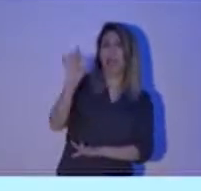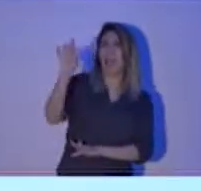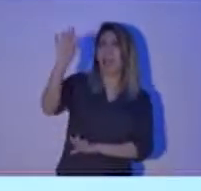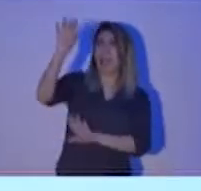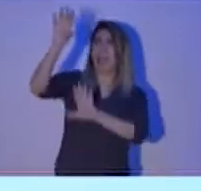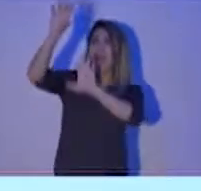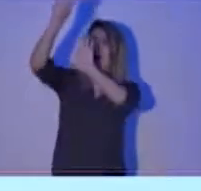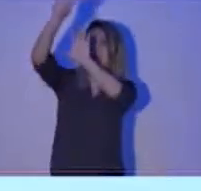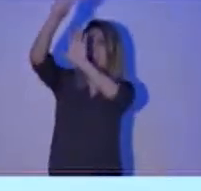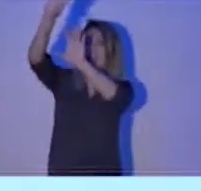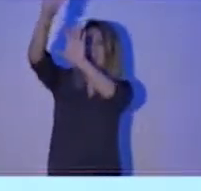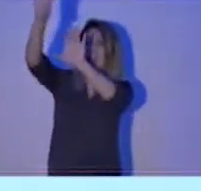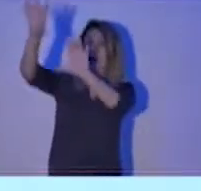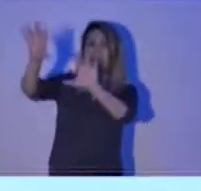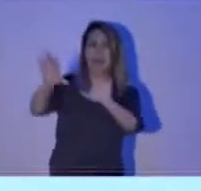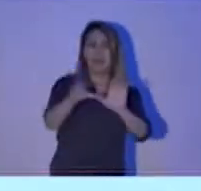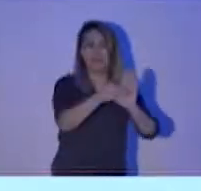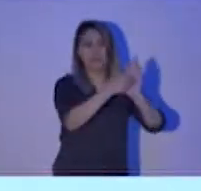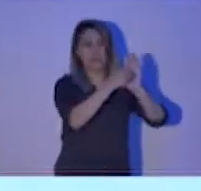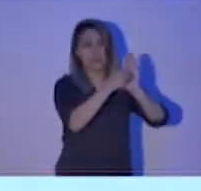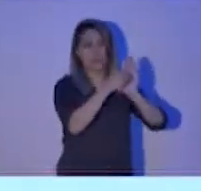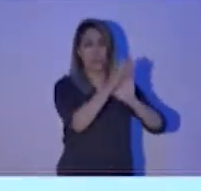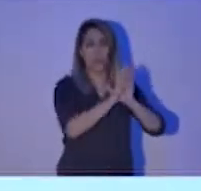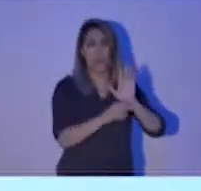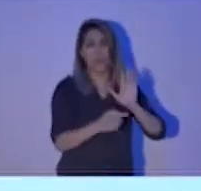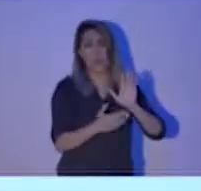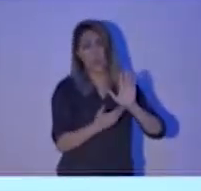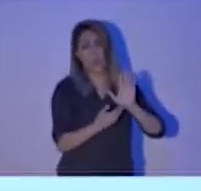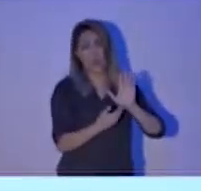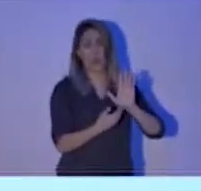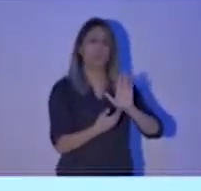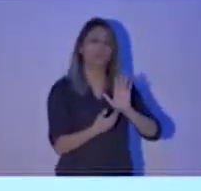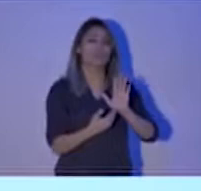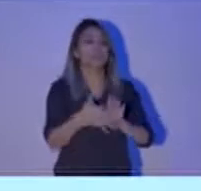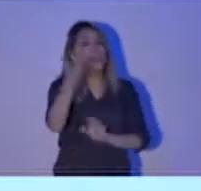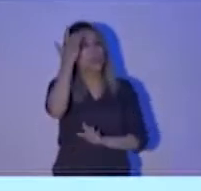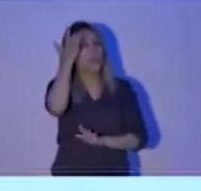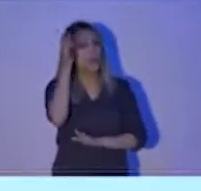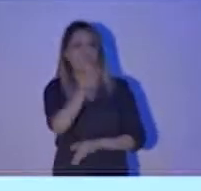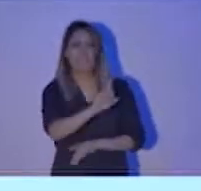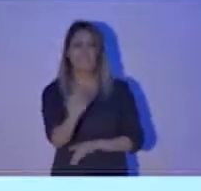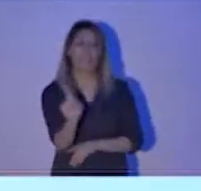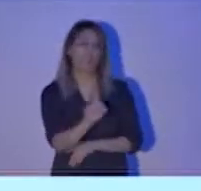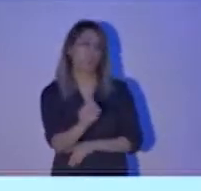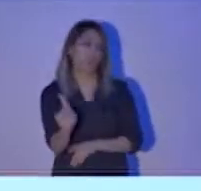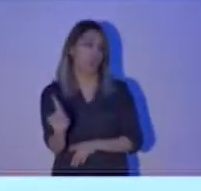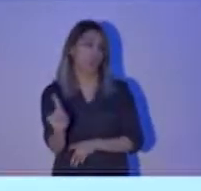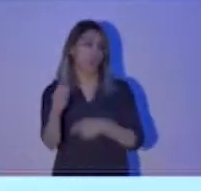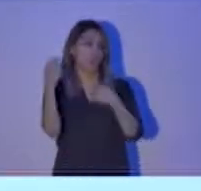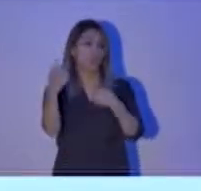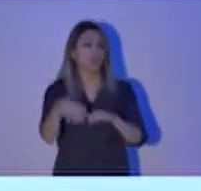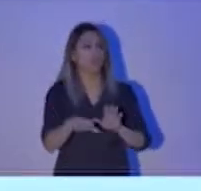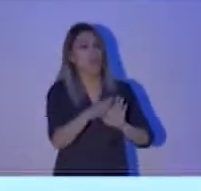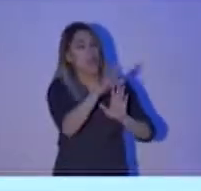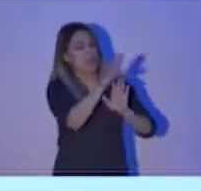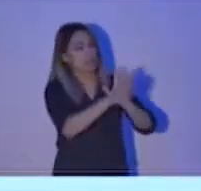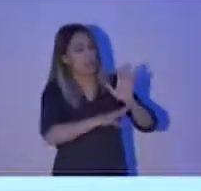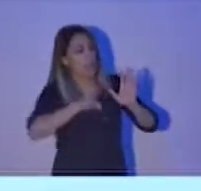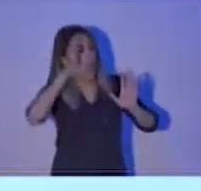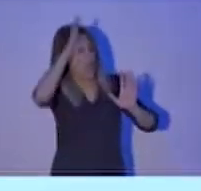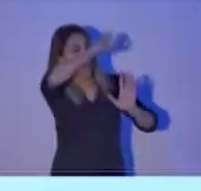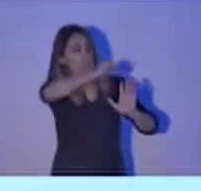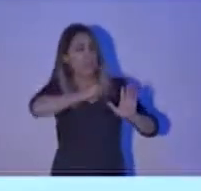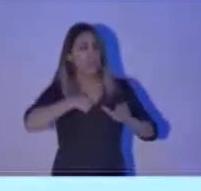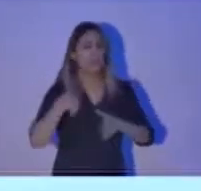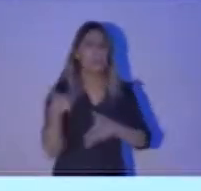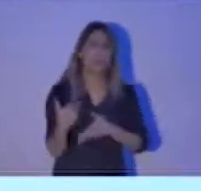cada singularidade. É claro que o caminhar ele não é tão fácil, porque nós temos que aprender a fazer juntos, a caminhar